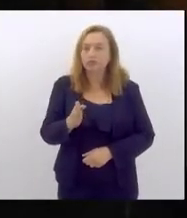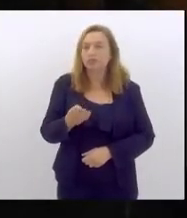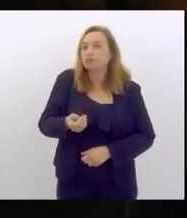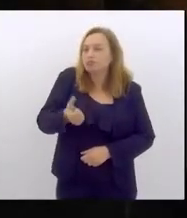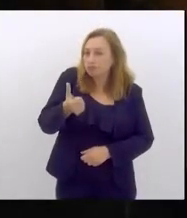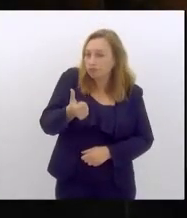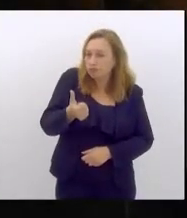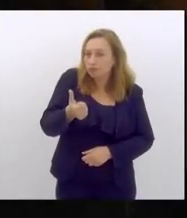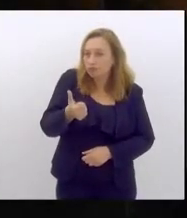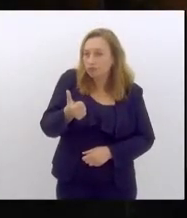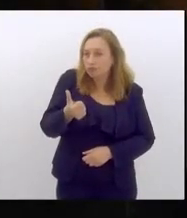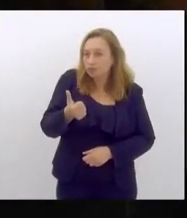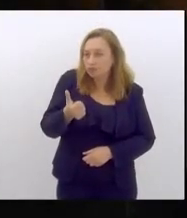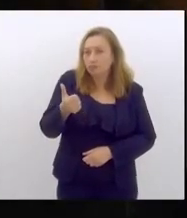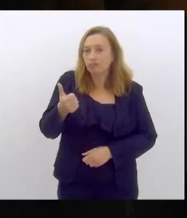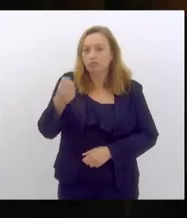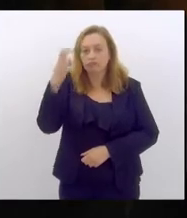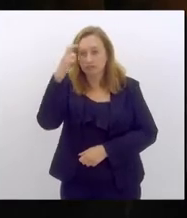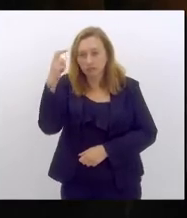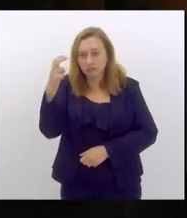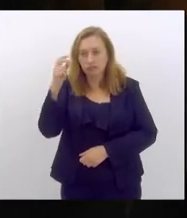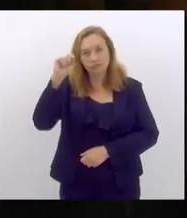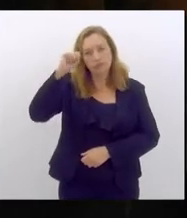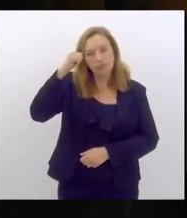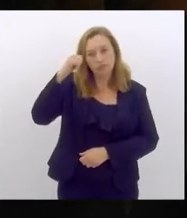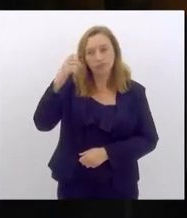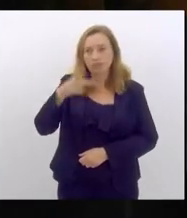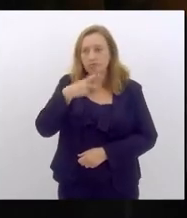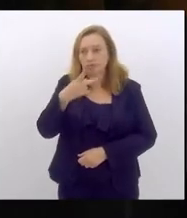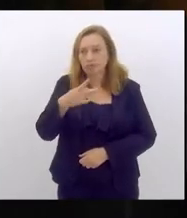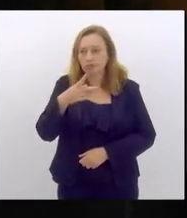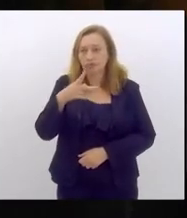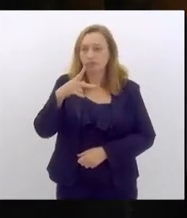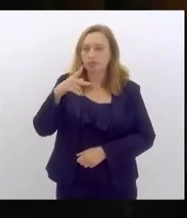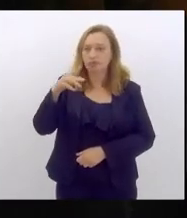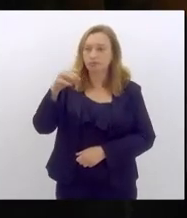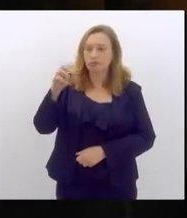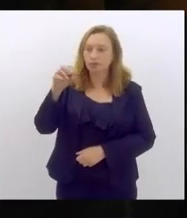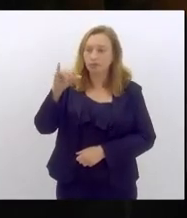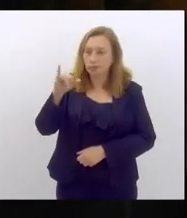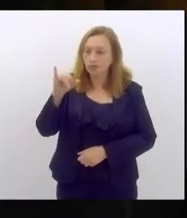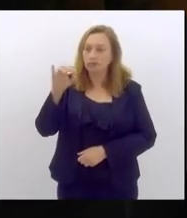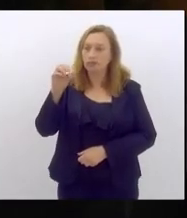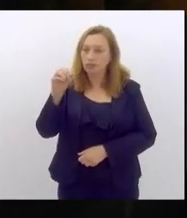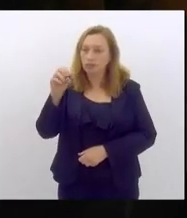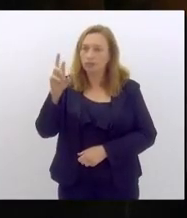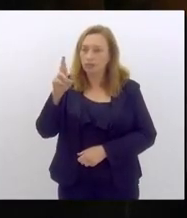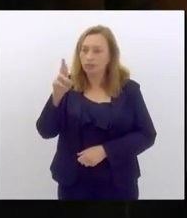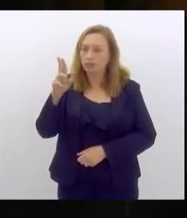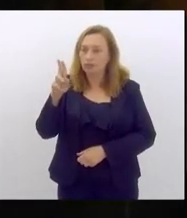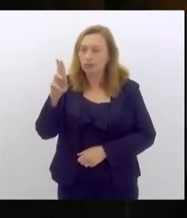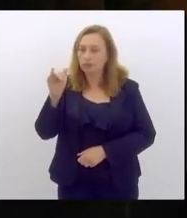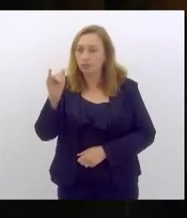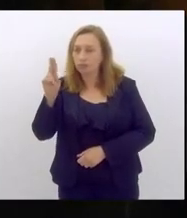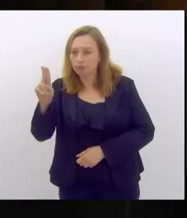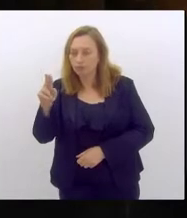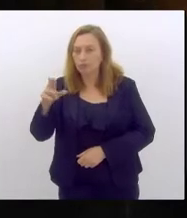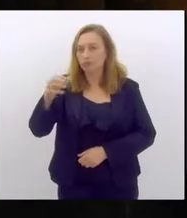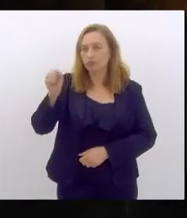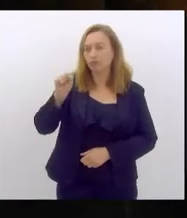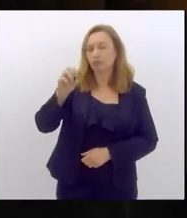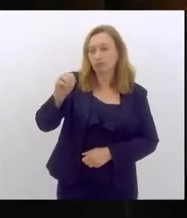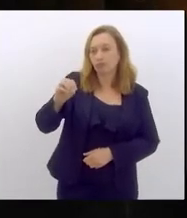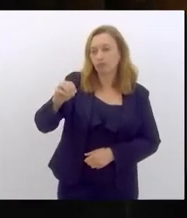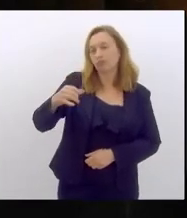poucos intelectuais negros que fala a língua iorubá. Muniz Sodré, 80 anos nesse